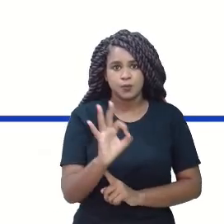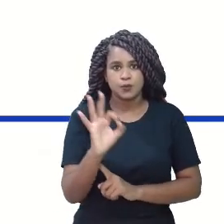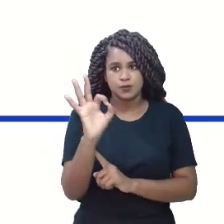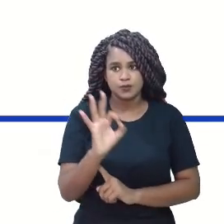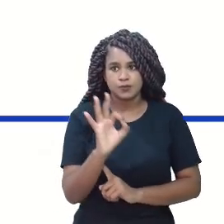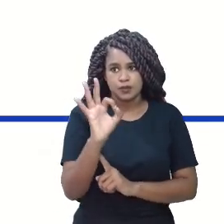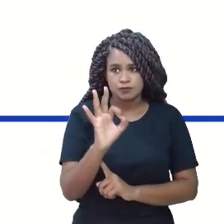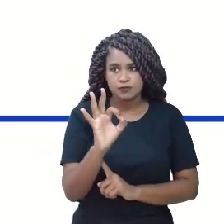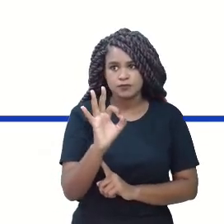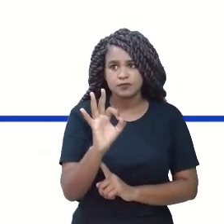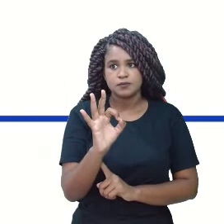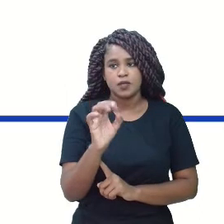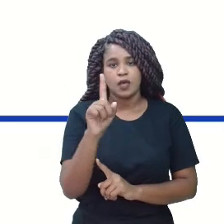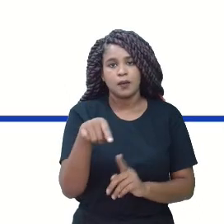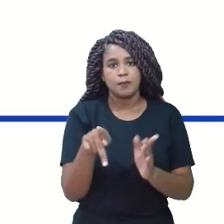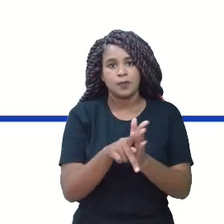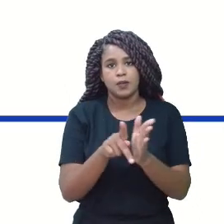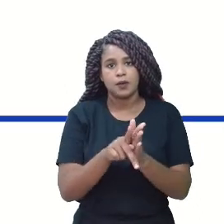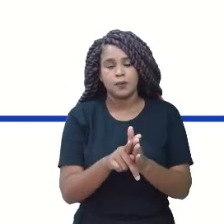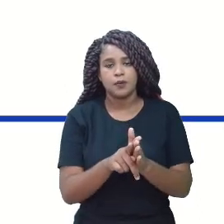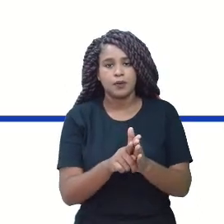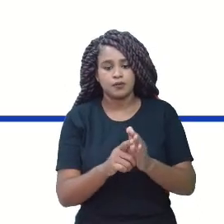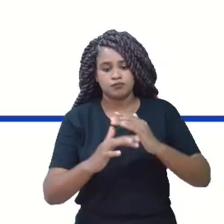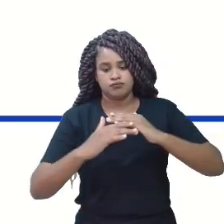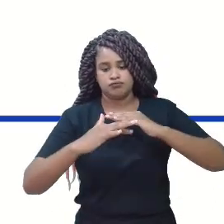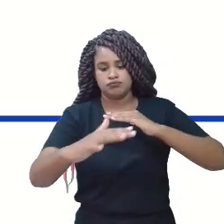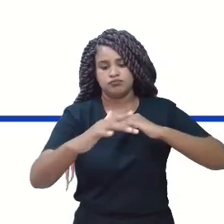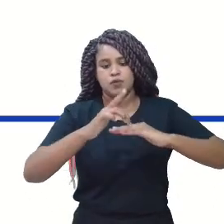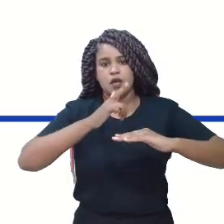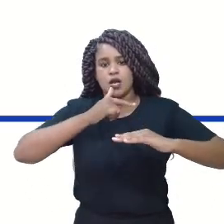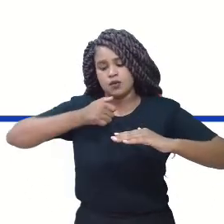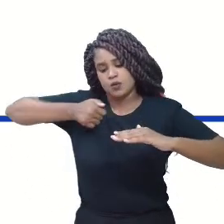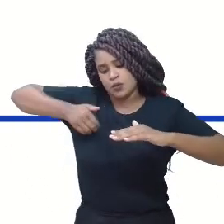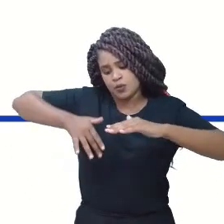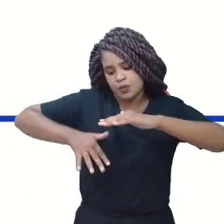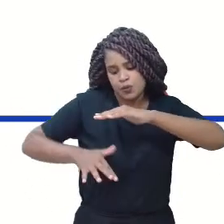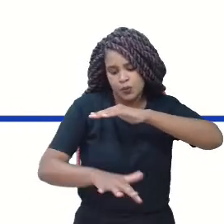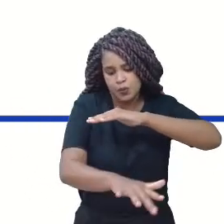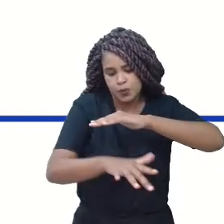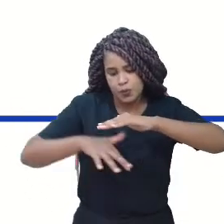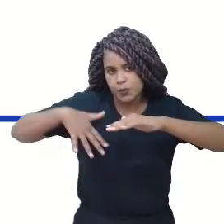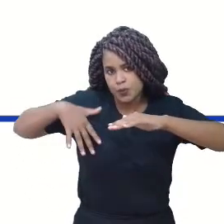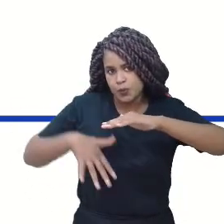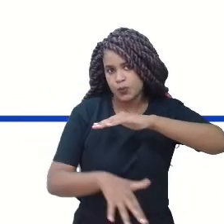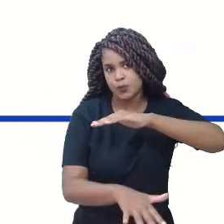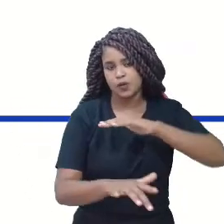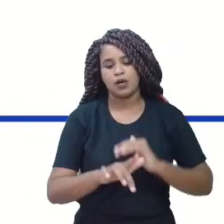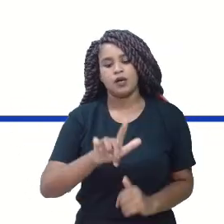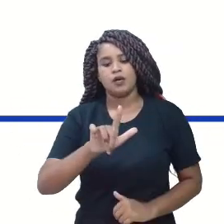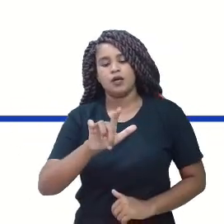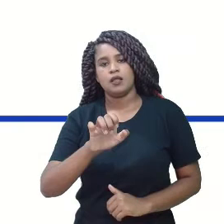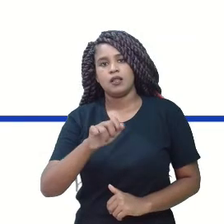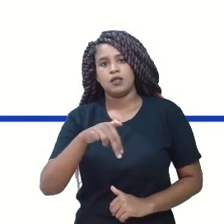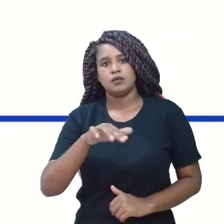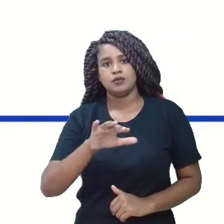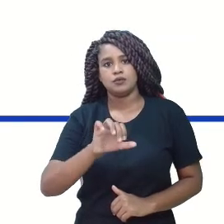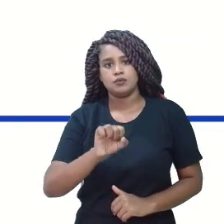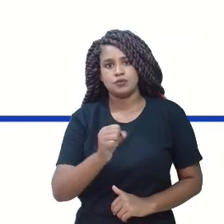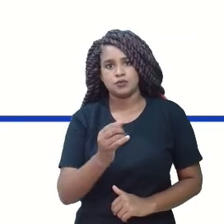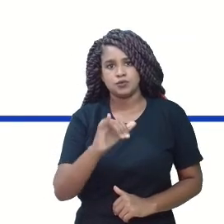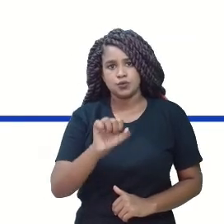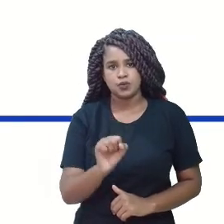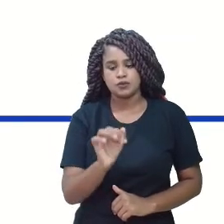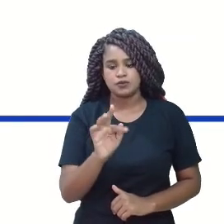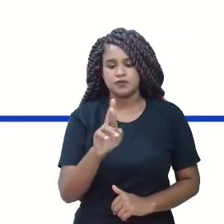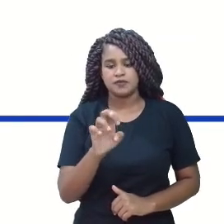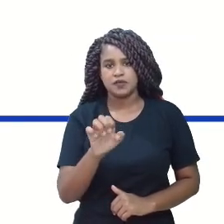18% depósitos subterrâneos, né, que são esses lençóis freáticos, né? Isso, professor Gilson, essa água que